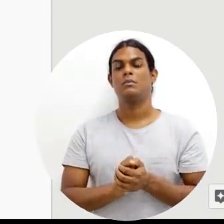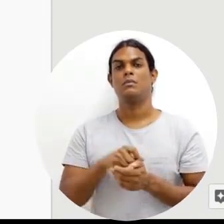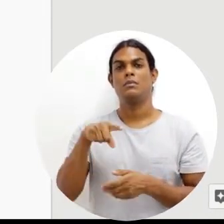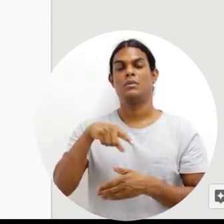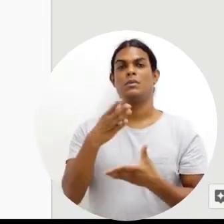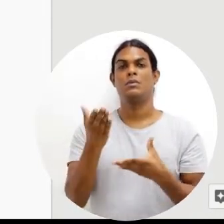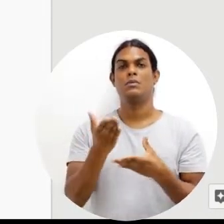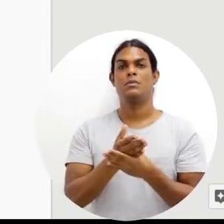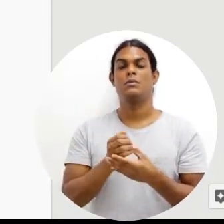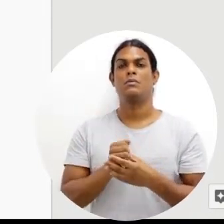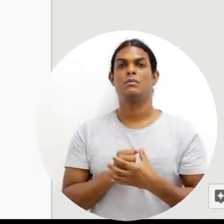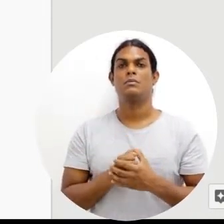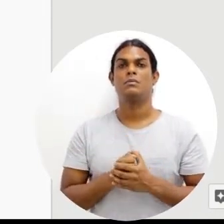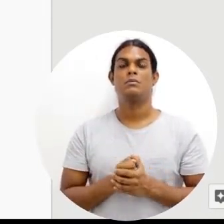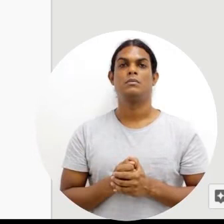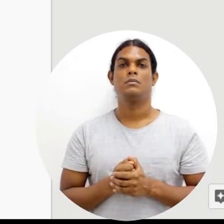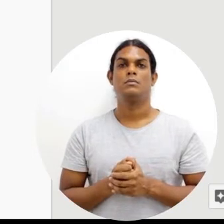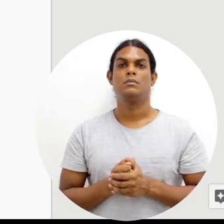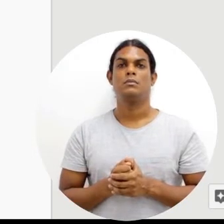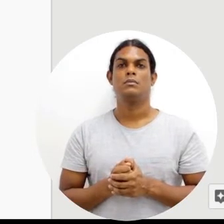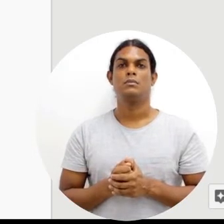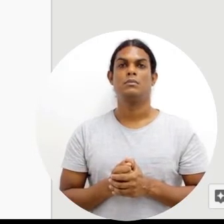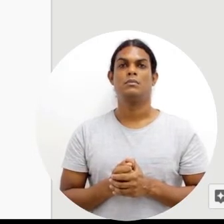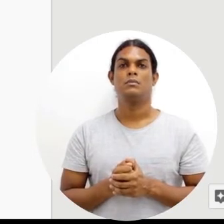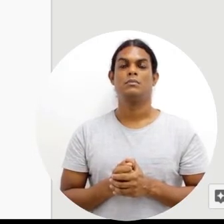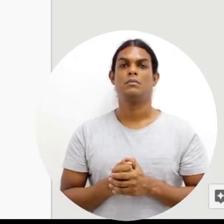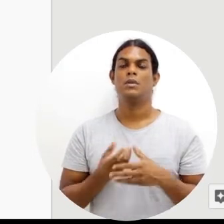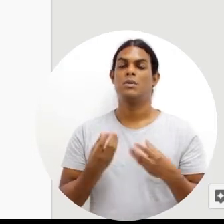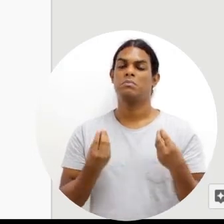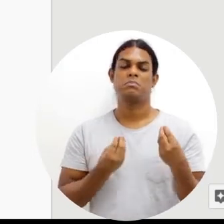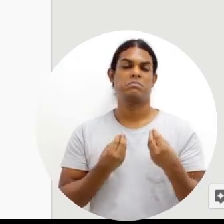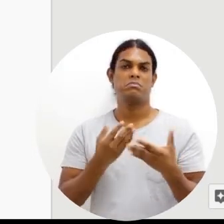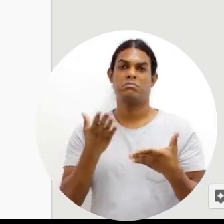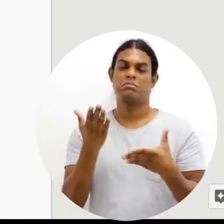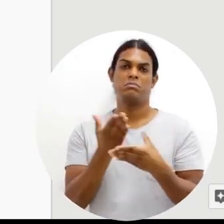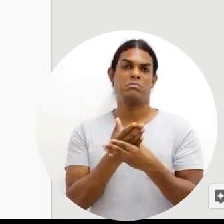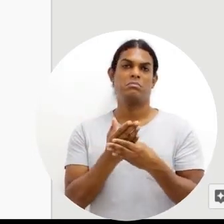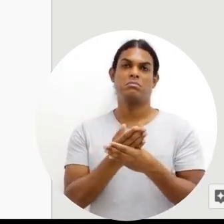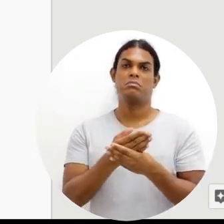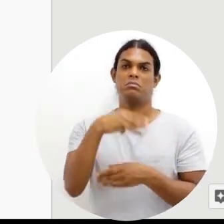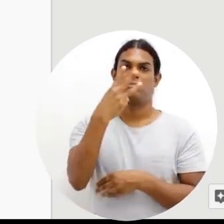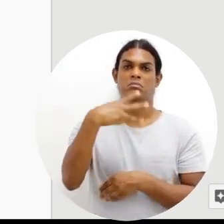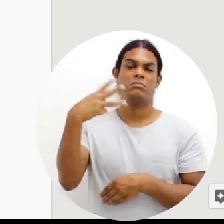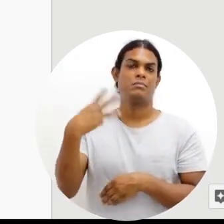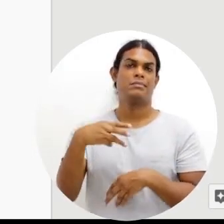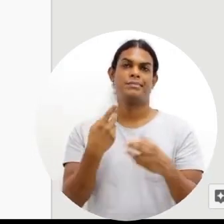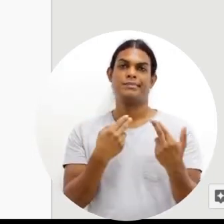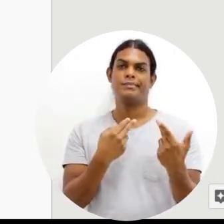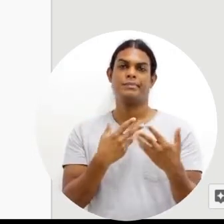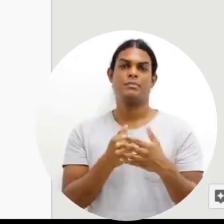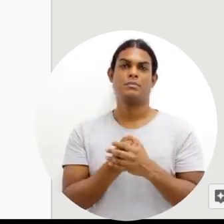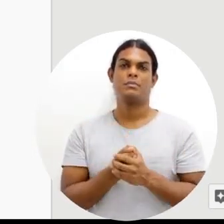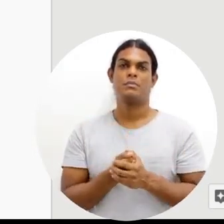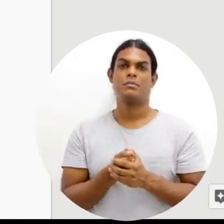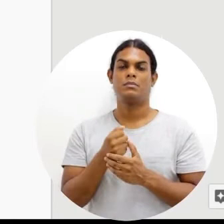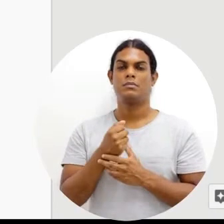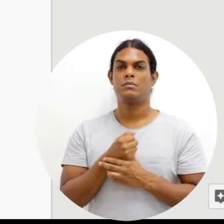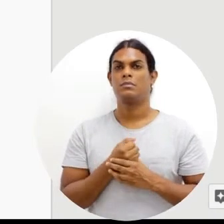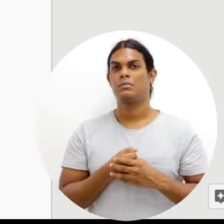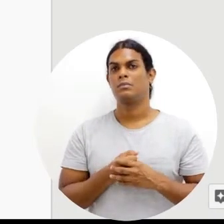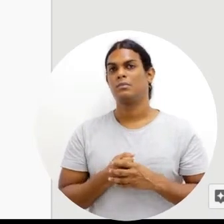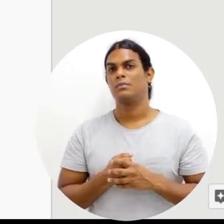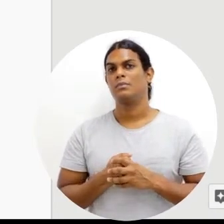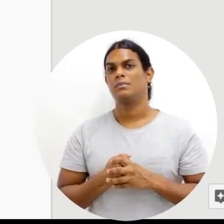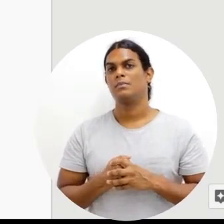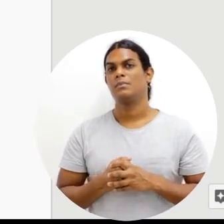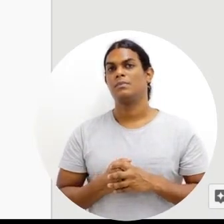desse documento que a gente abriu e vocês vão poder ver. Ele é como um documento do Word normal, então eu vou escrever aqui, vocês vão visualizando aí na sua